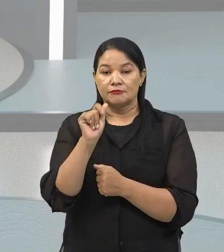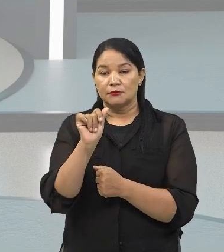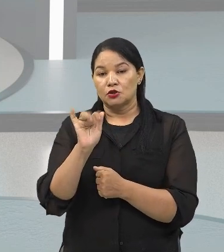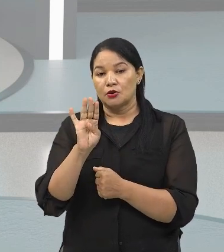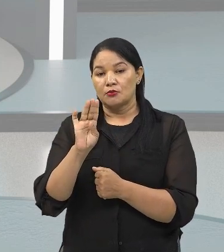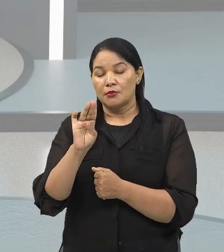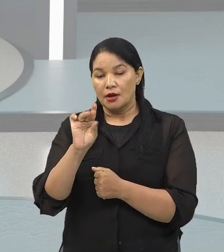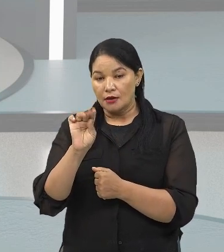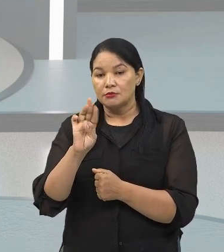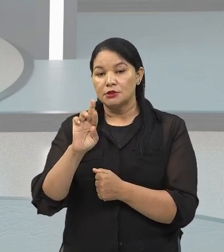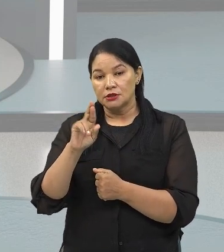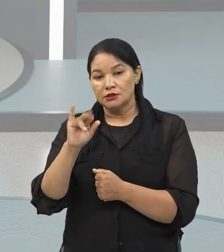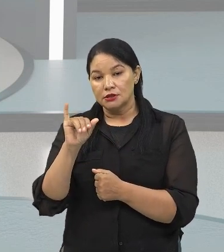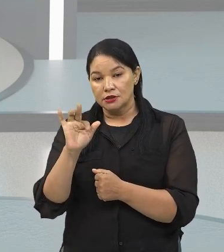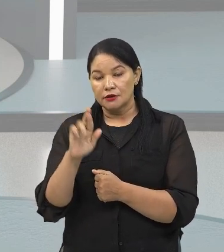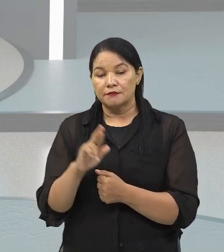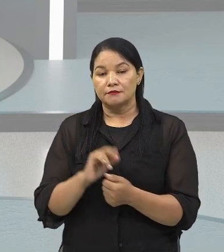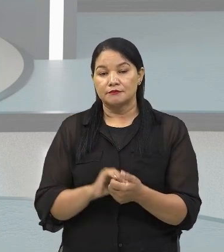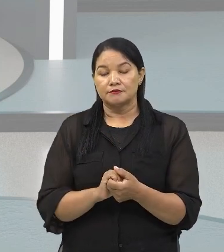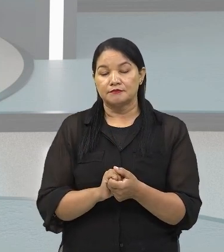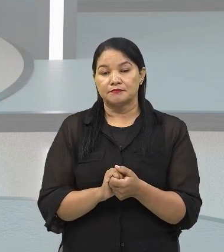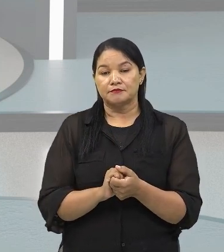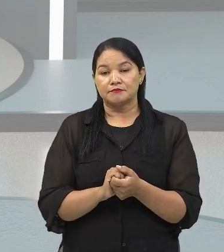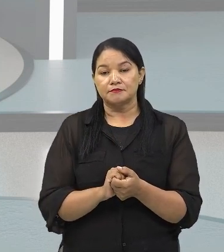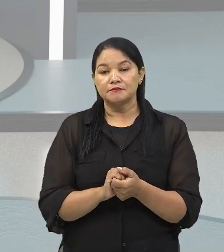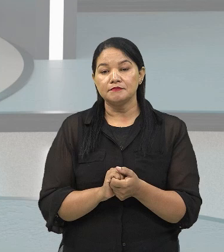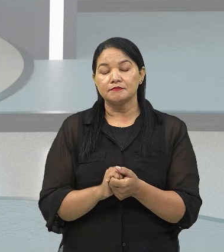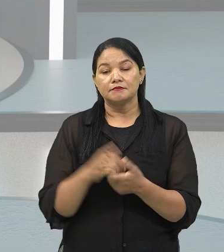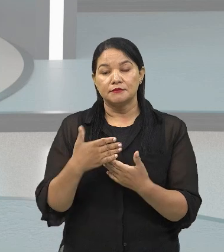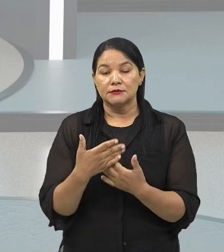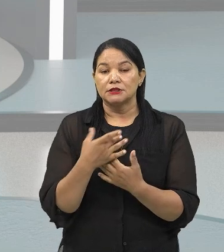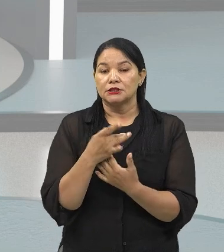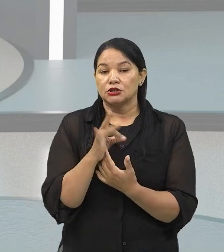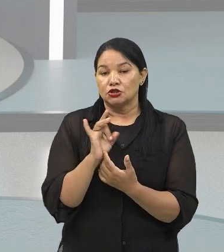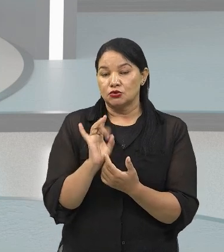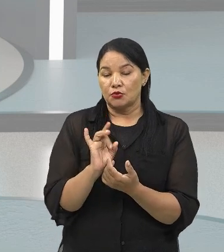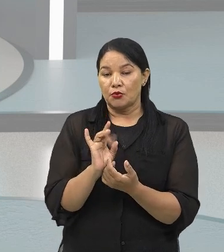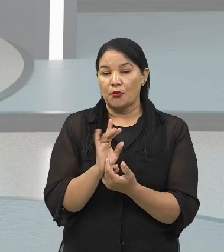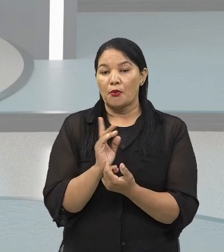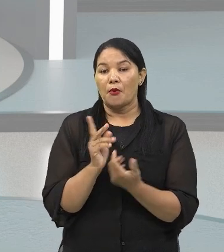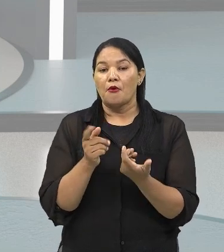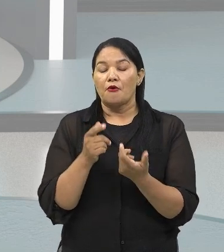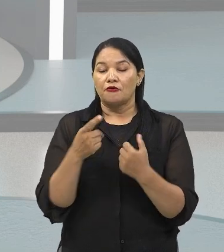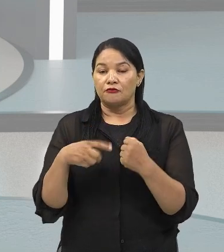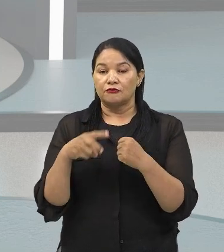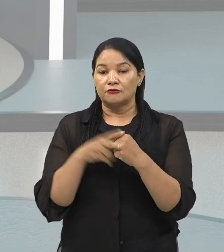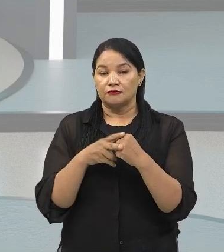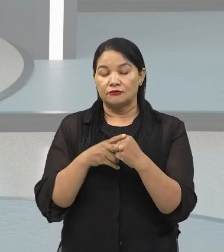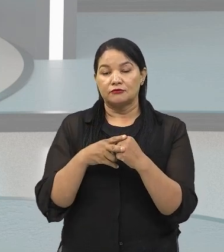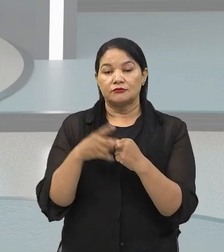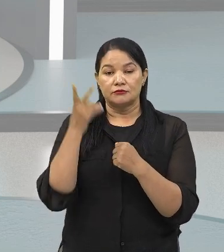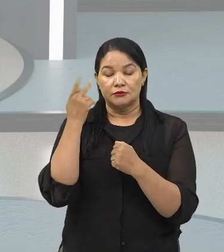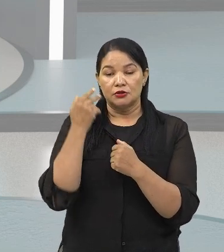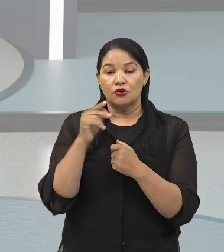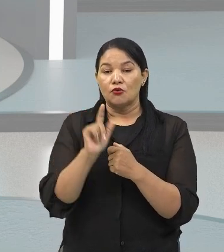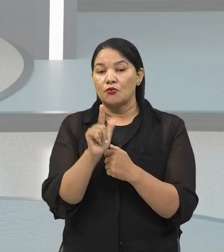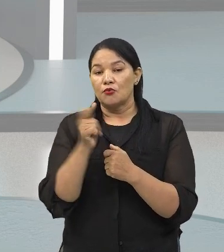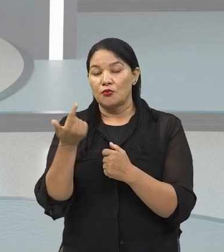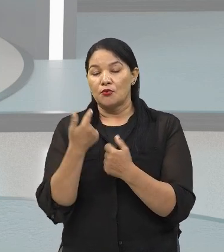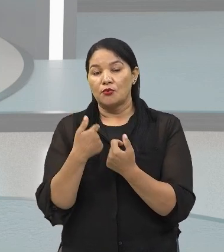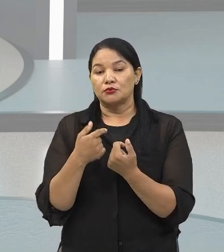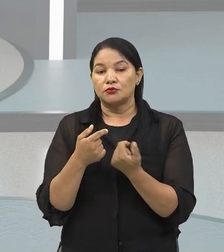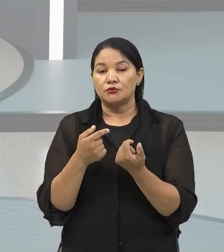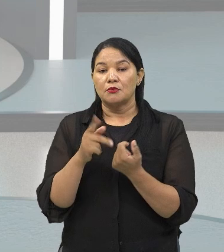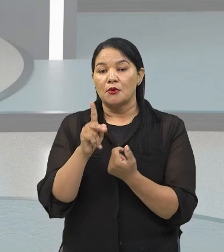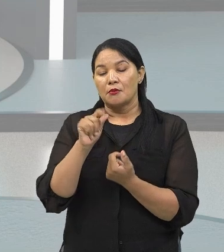Sim, porque o verbo abrir é um verbo regular. Somente o particípio dele é irregular. É o que vocês